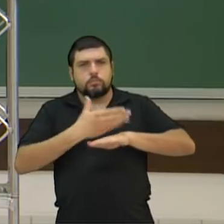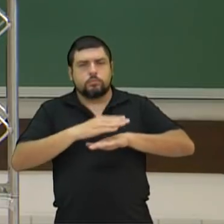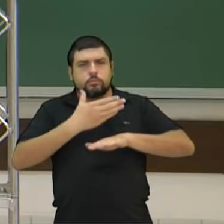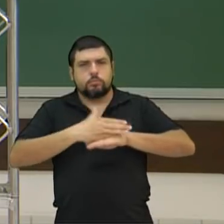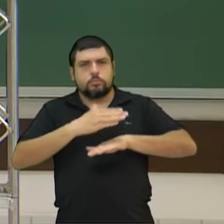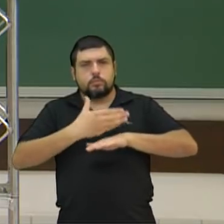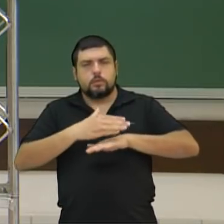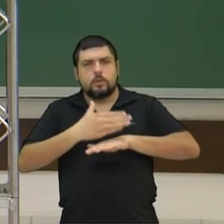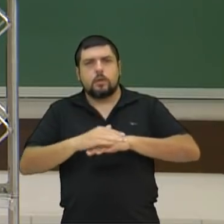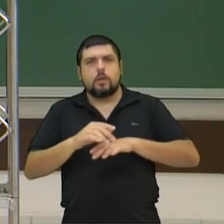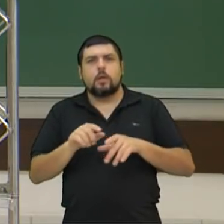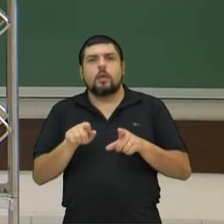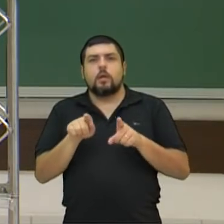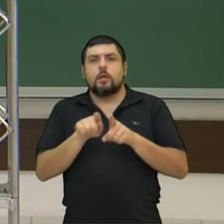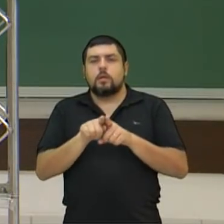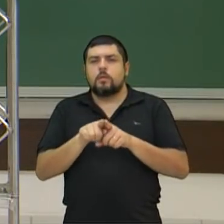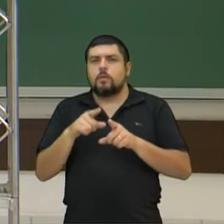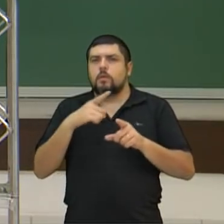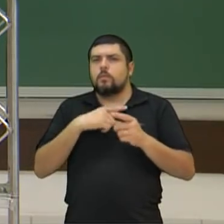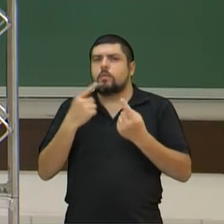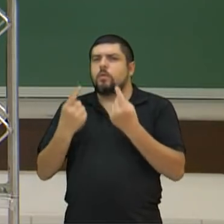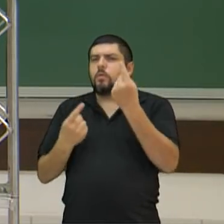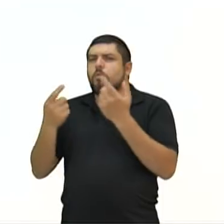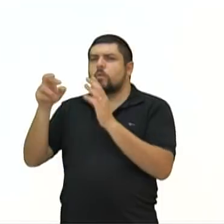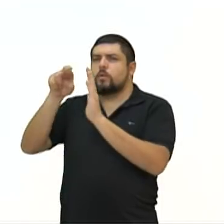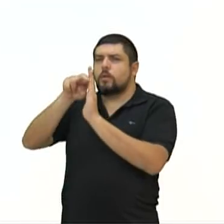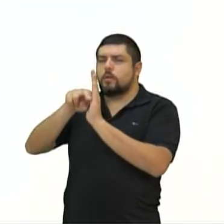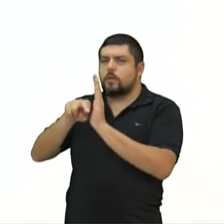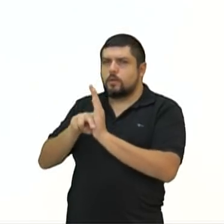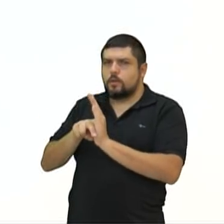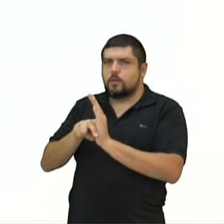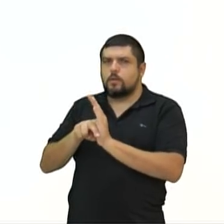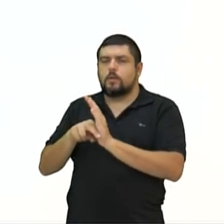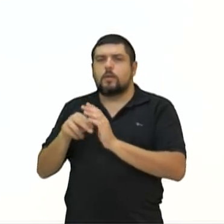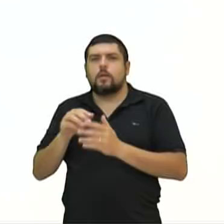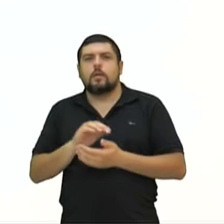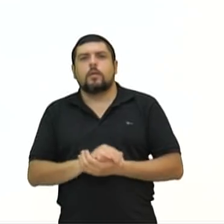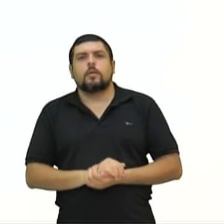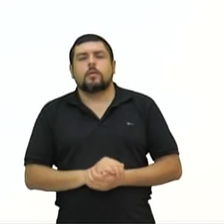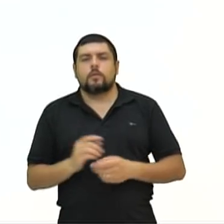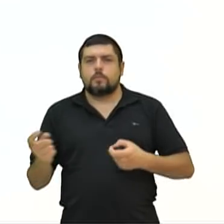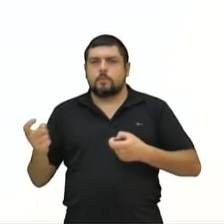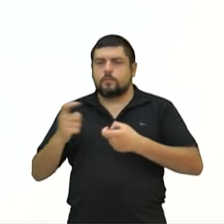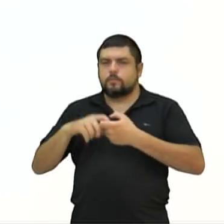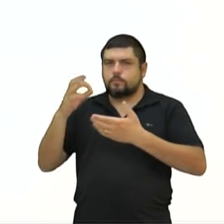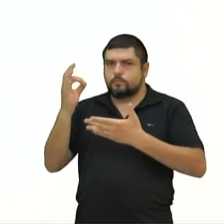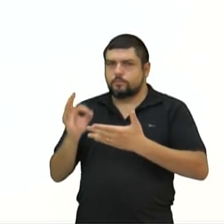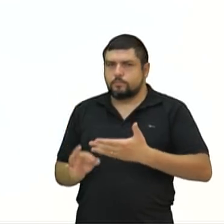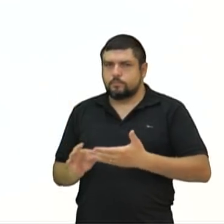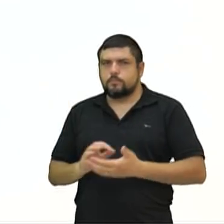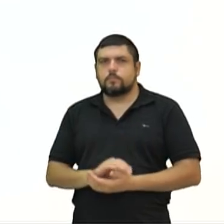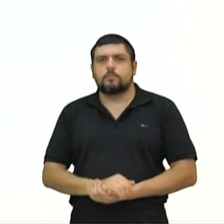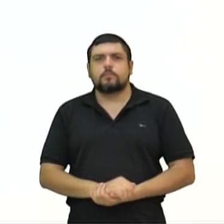e já coloquei aqui a propriedade que vocês vão usar, tá? A elevado a zero é igual a 1. Já volto com a resolução.